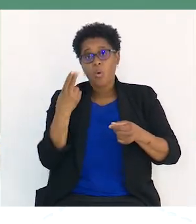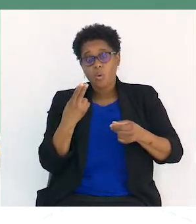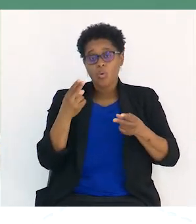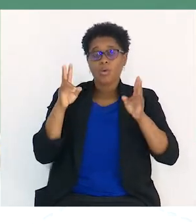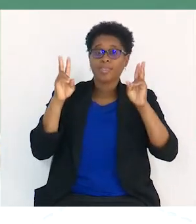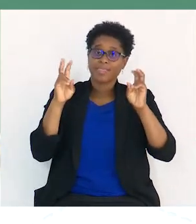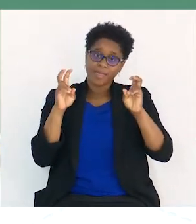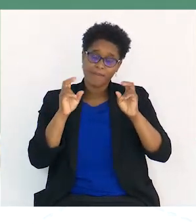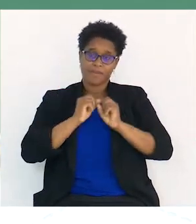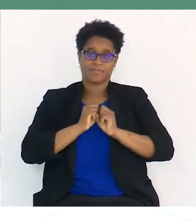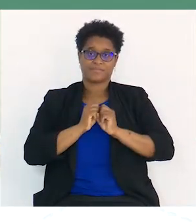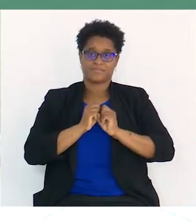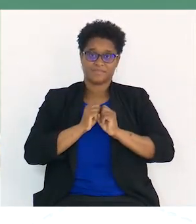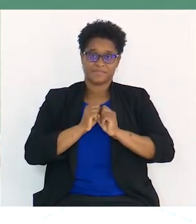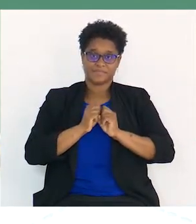Ok?